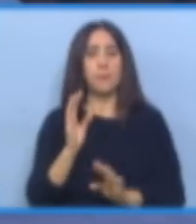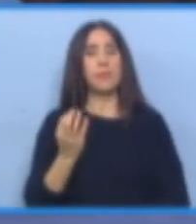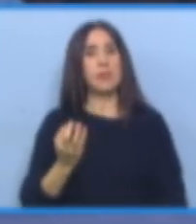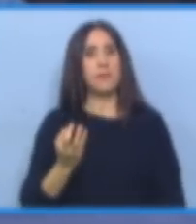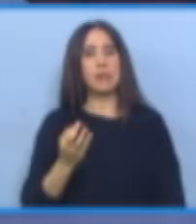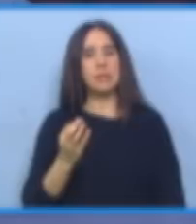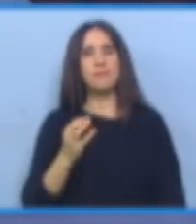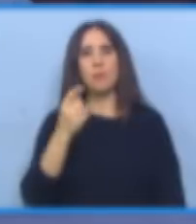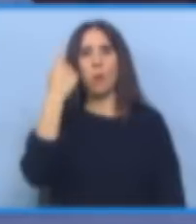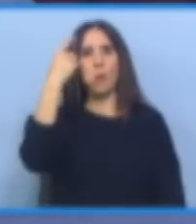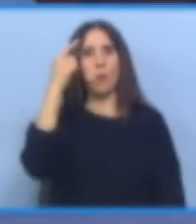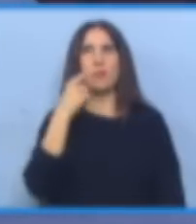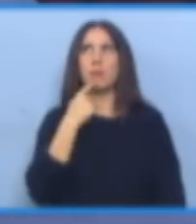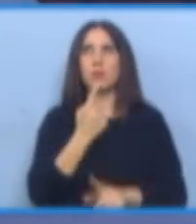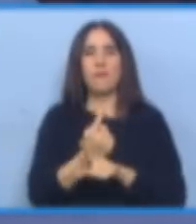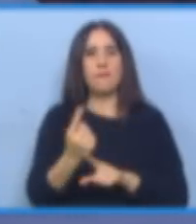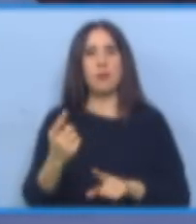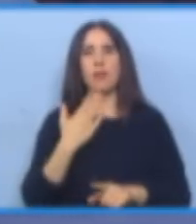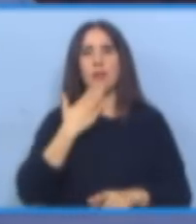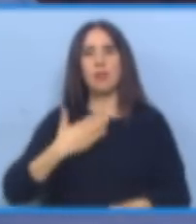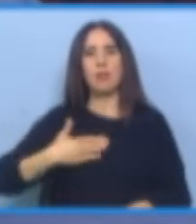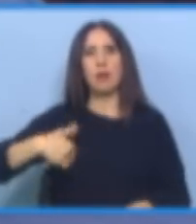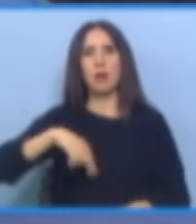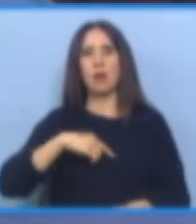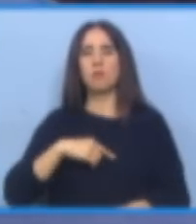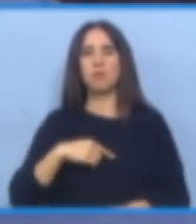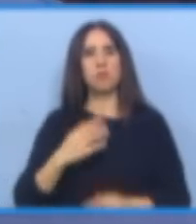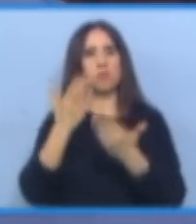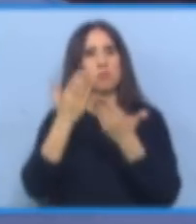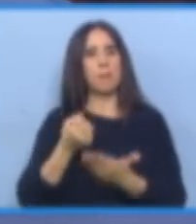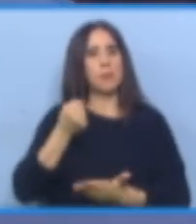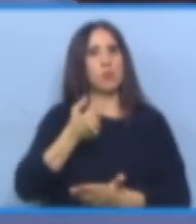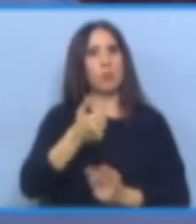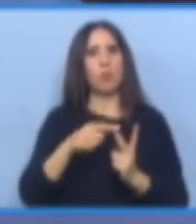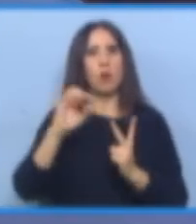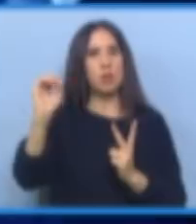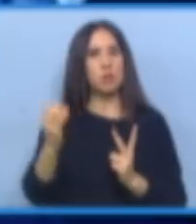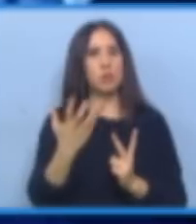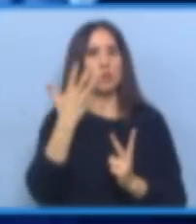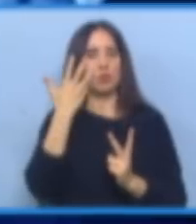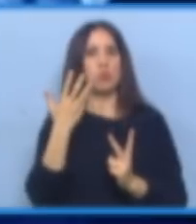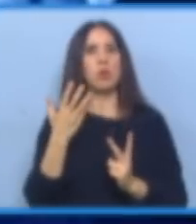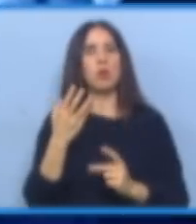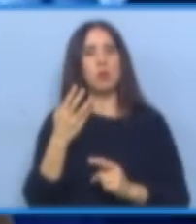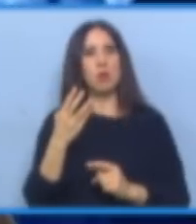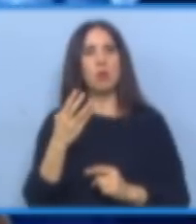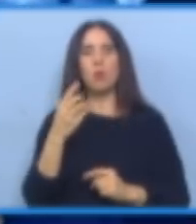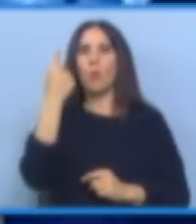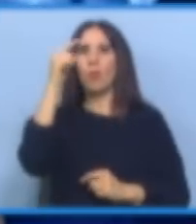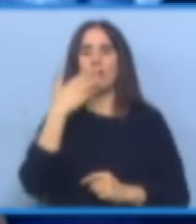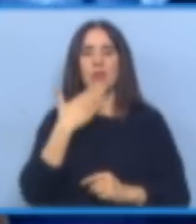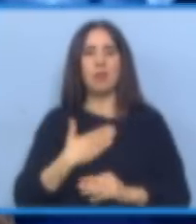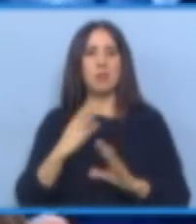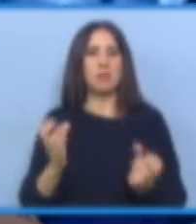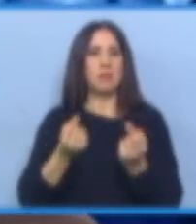portanto, esta unicidade, digamos assim, faz-nos realmente tomá-lo como o bom pastor, como a luz, como o único onde possamos ser salvos,